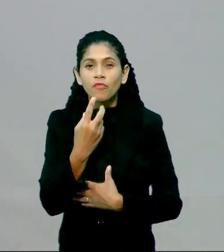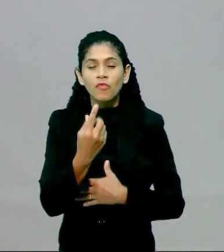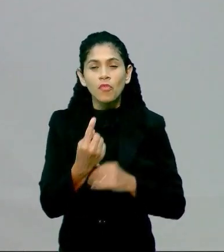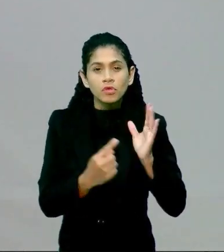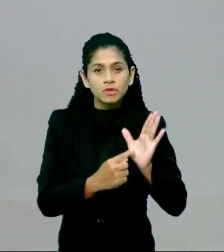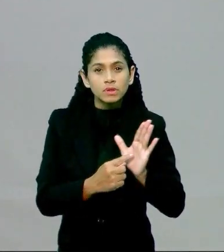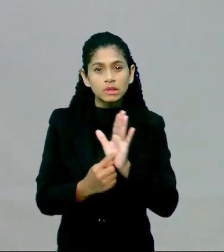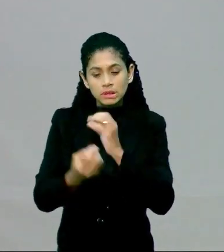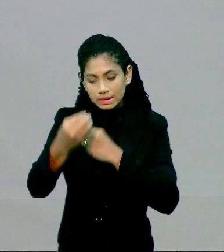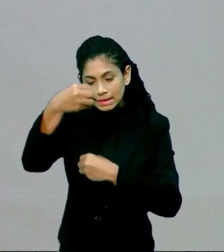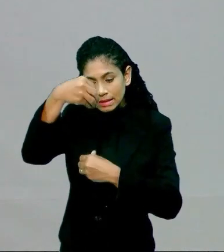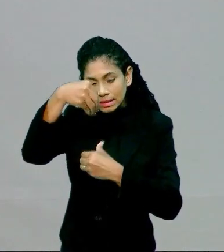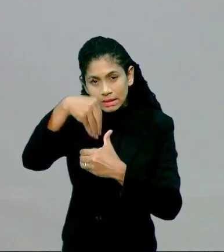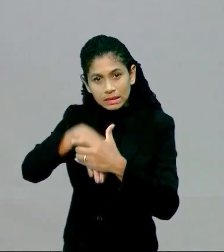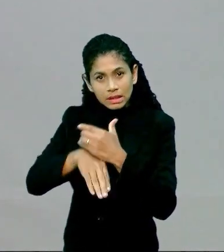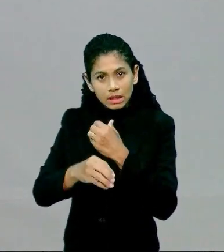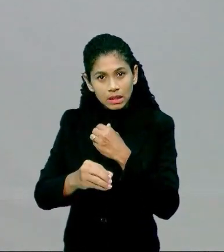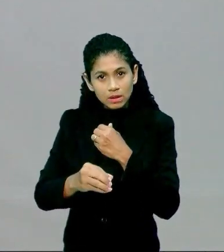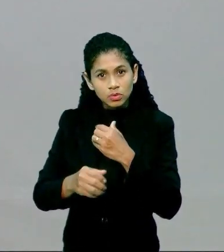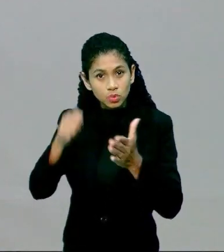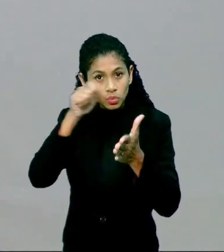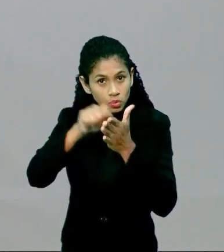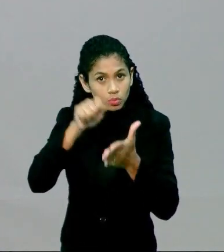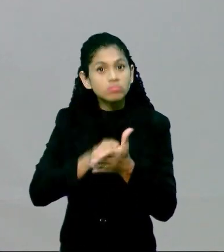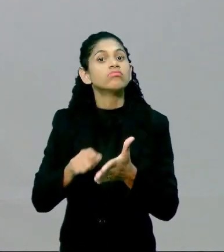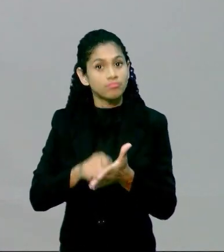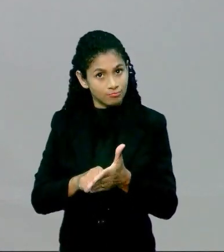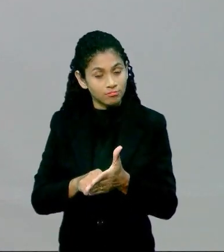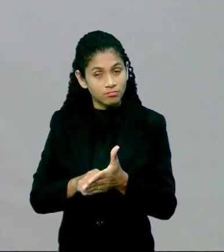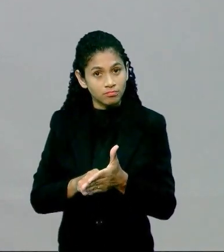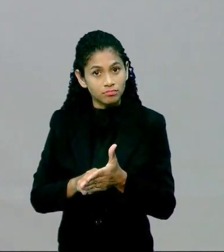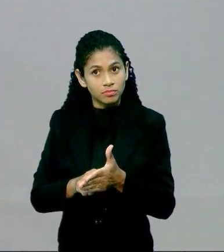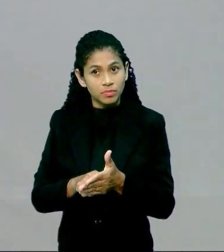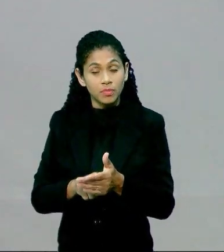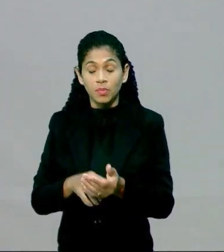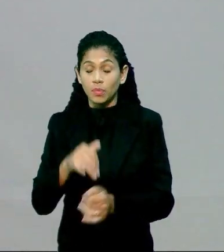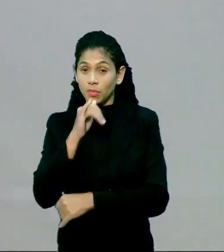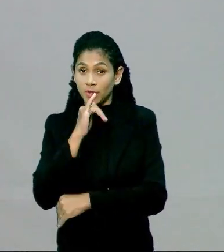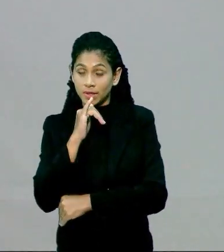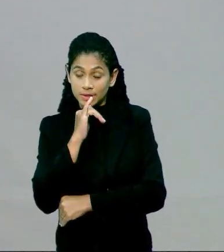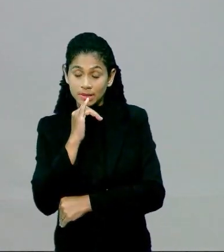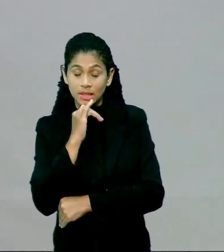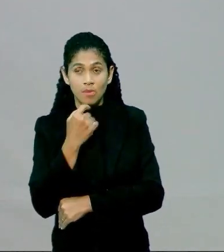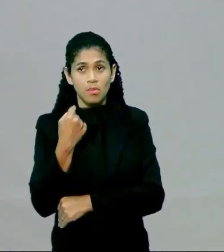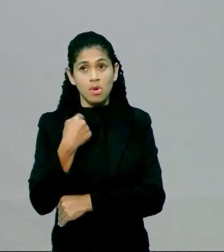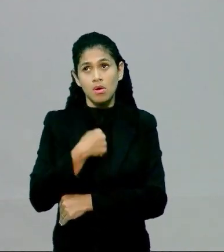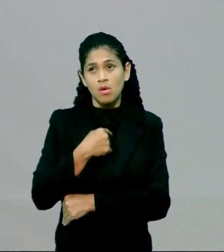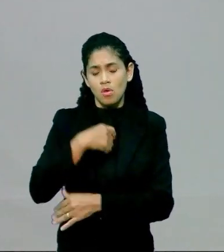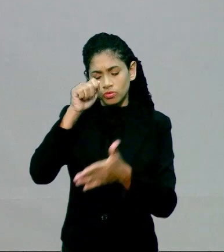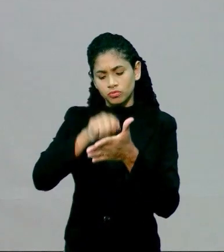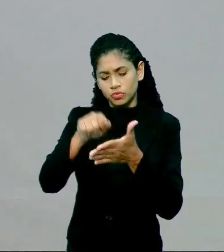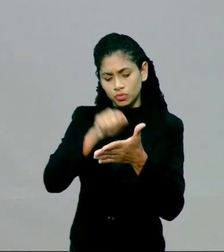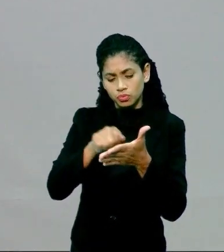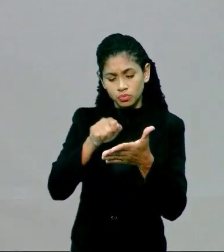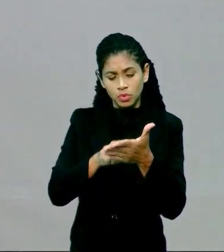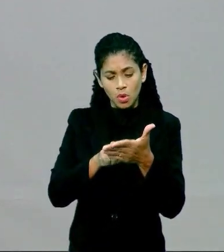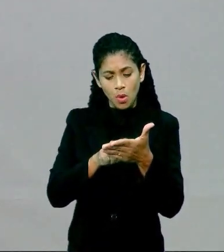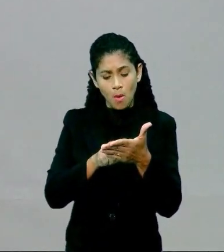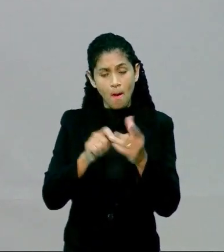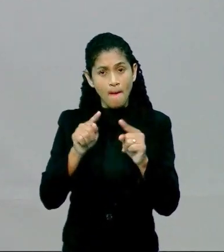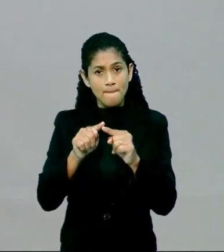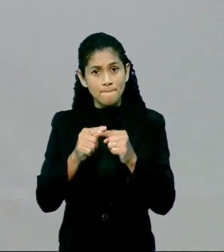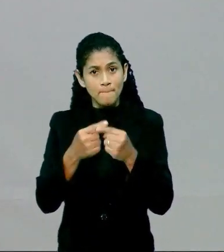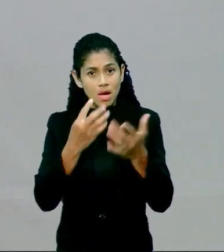uma escritora e dar voz à minha produção literária a um homem, assim como eu posso ser um escritor e fazer uma